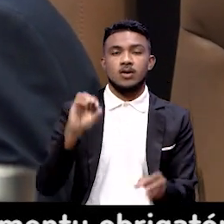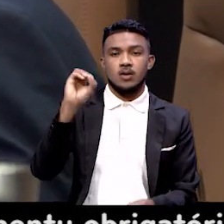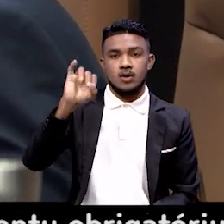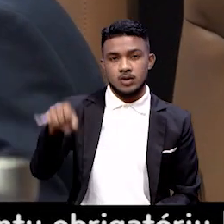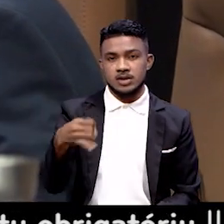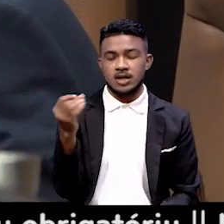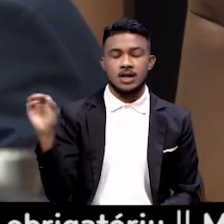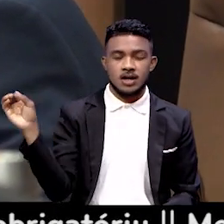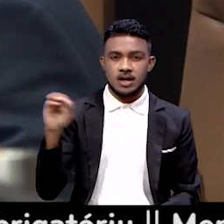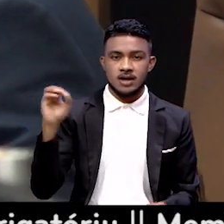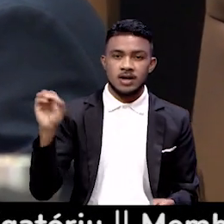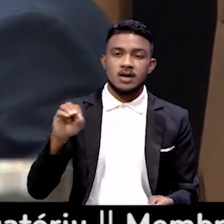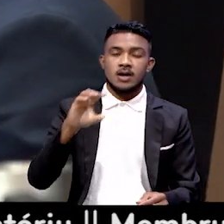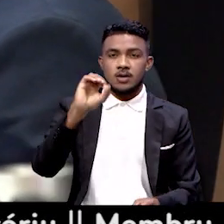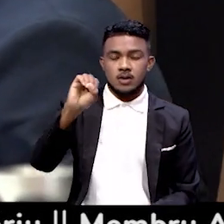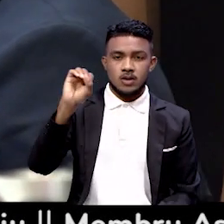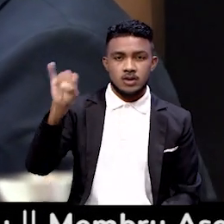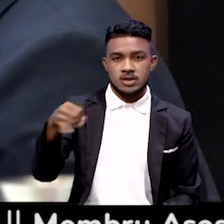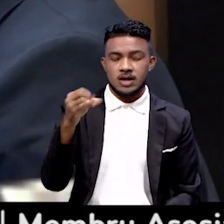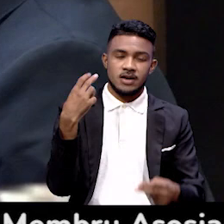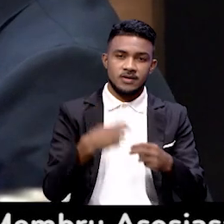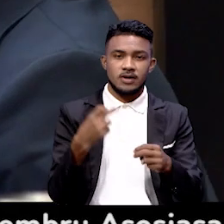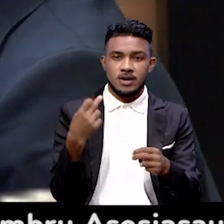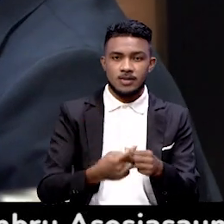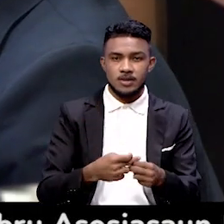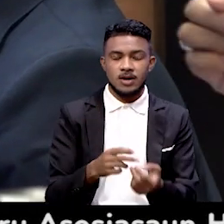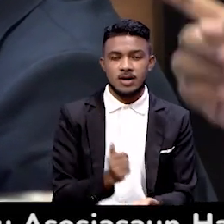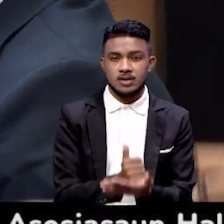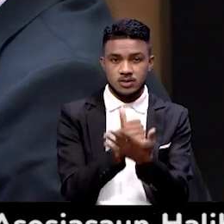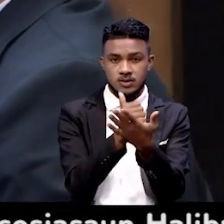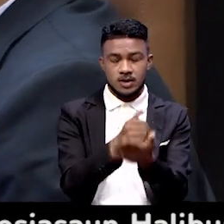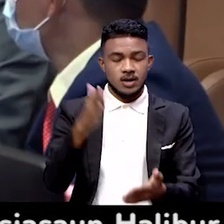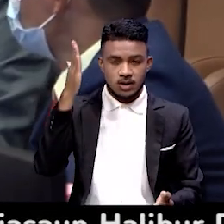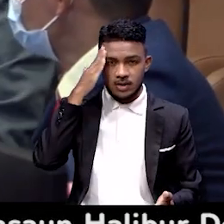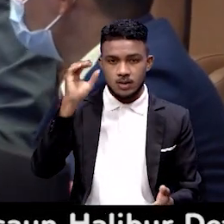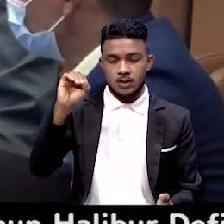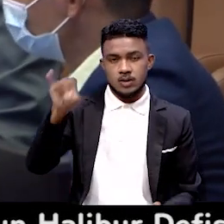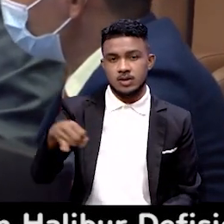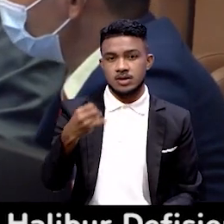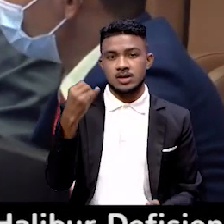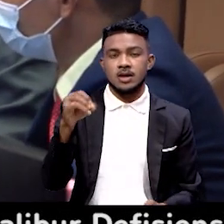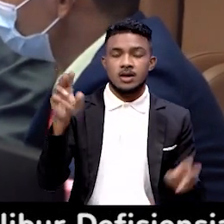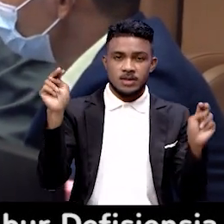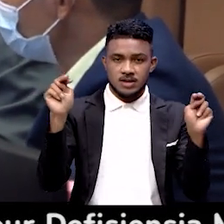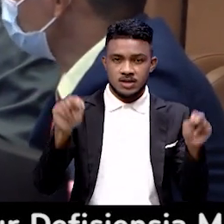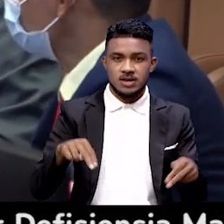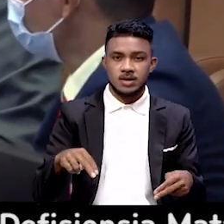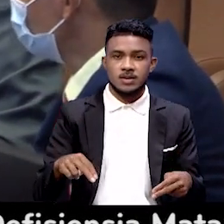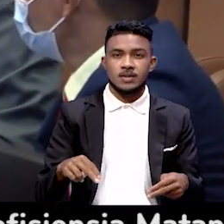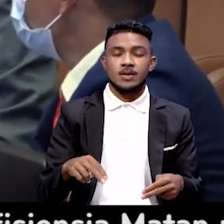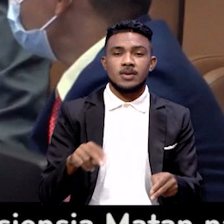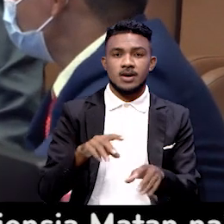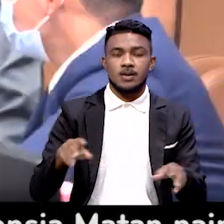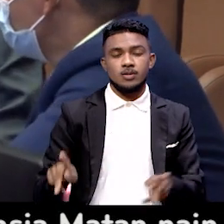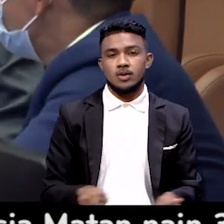a perímetro OZ e da nem difícil tebes ato garante cada OZ representa receita no despesa toma setor